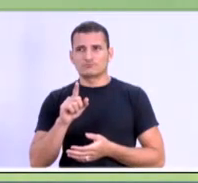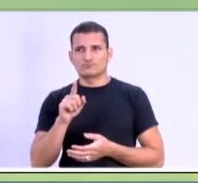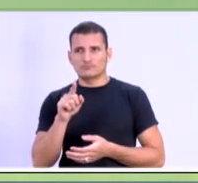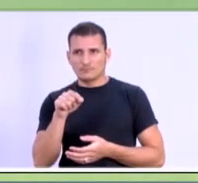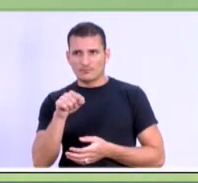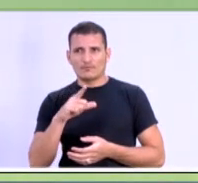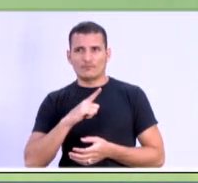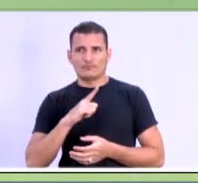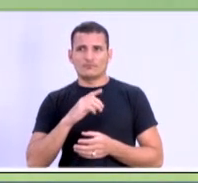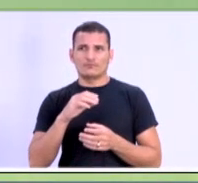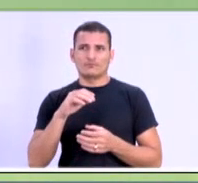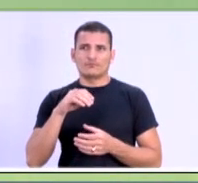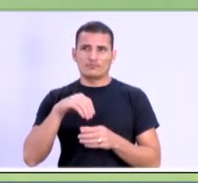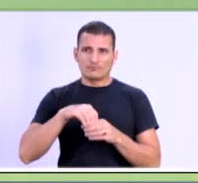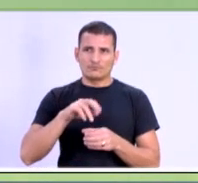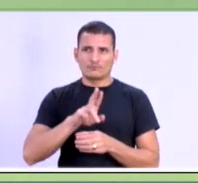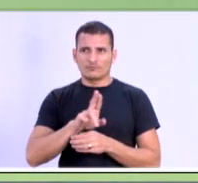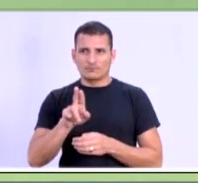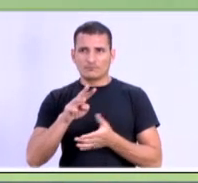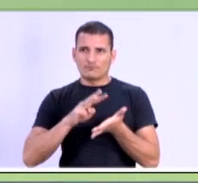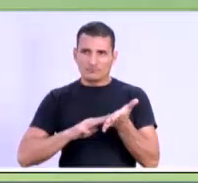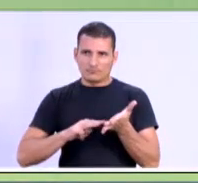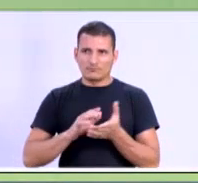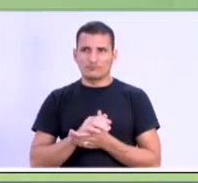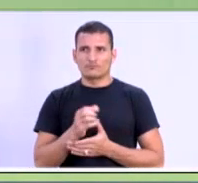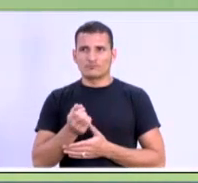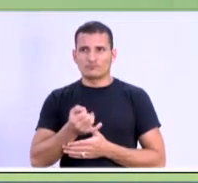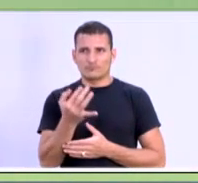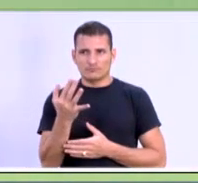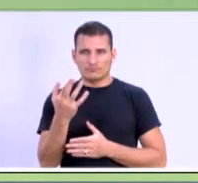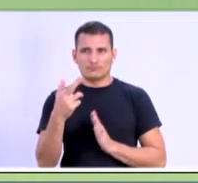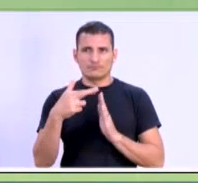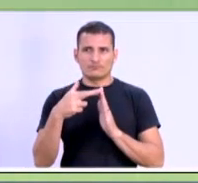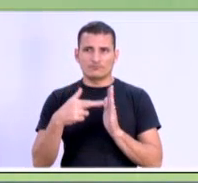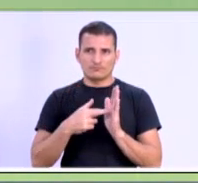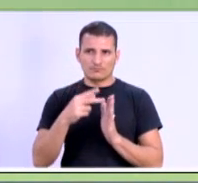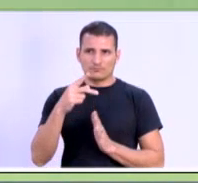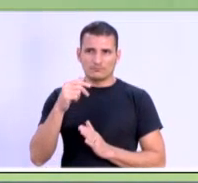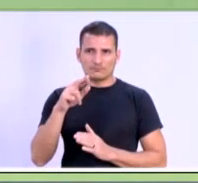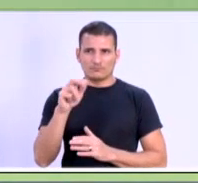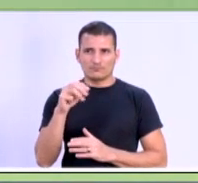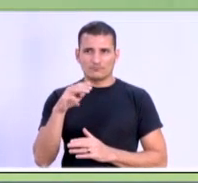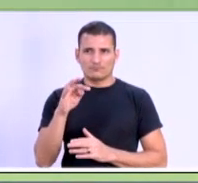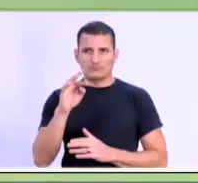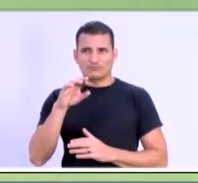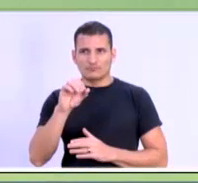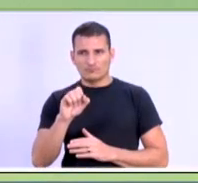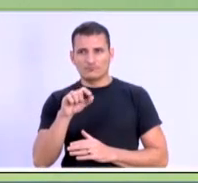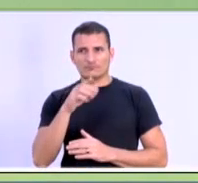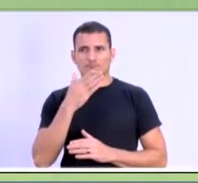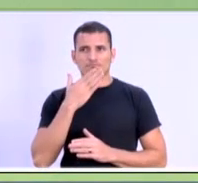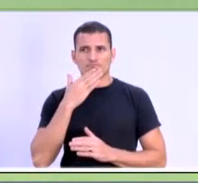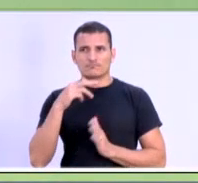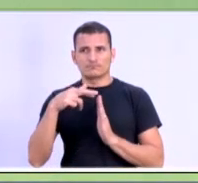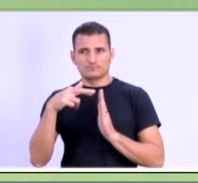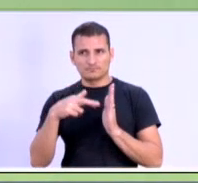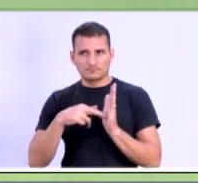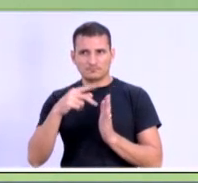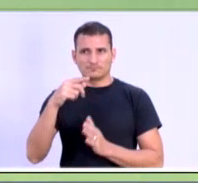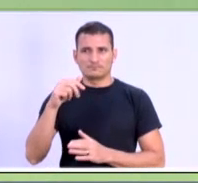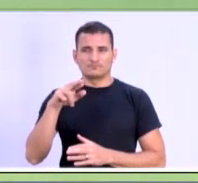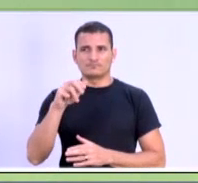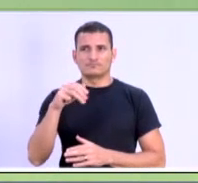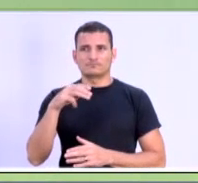pelo nome do método, a quantidade de parâmetros e, por fim, o tipo de parâmetro.